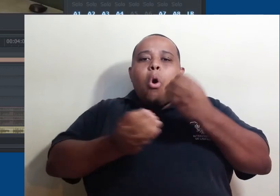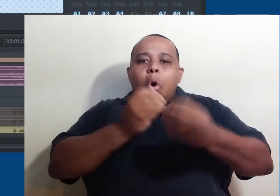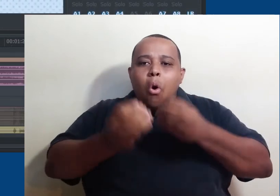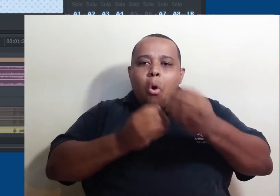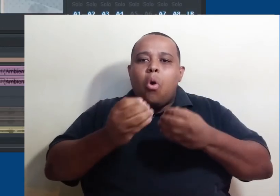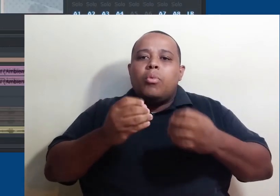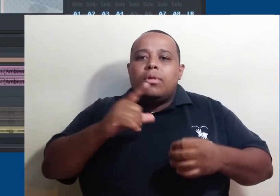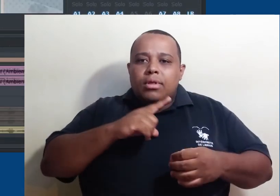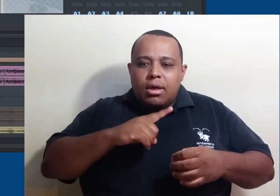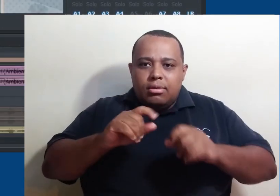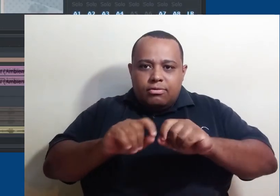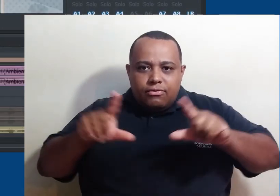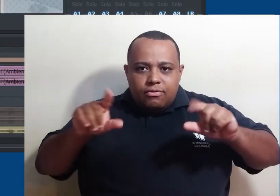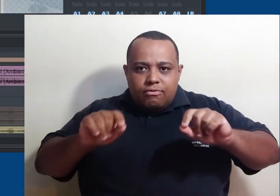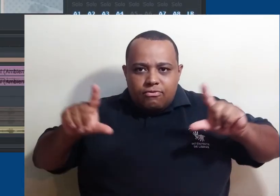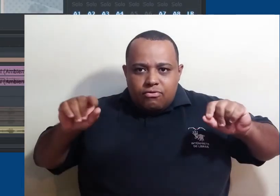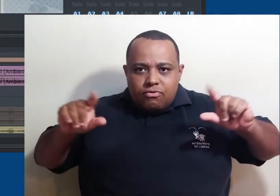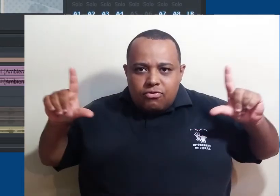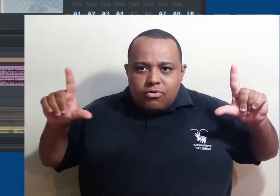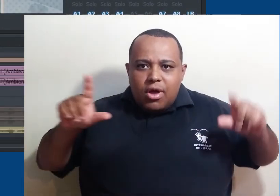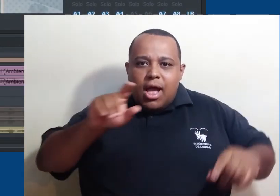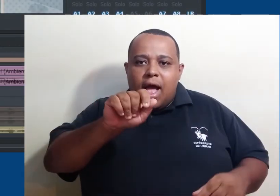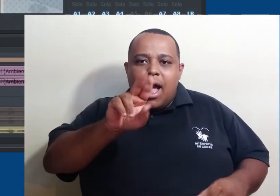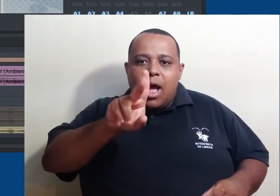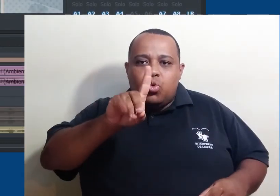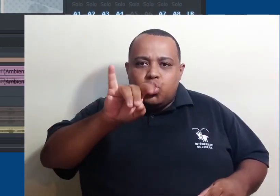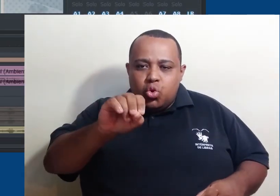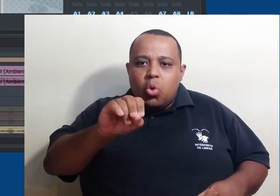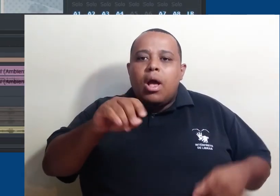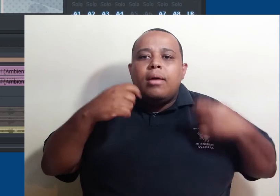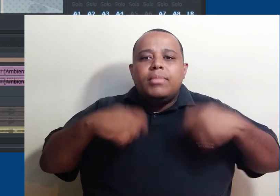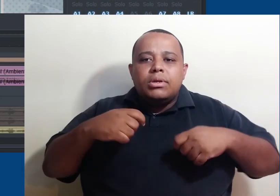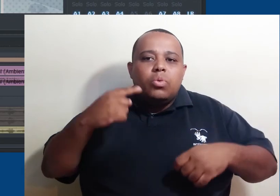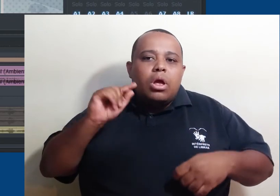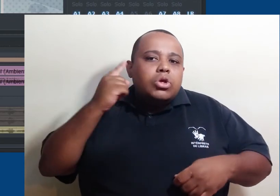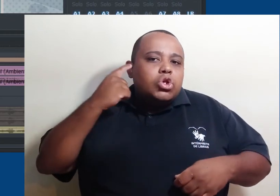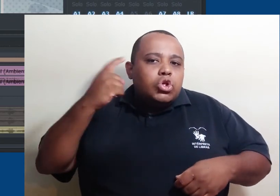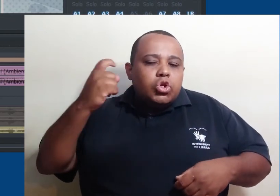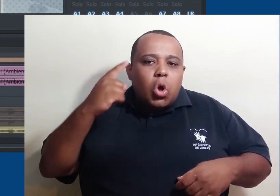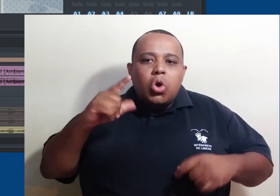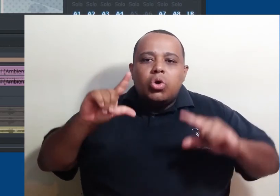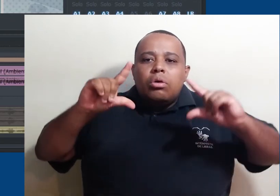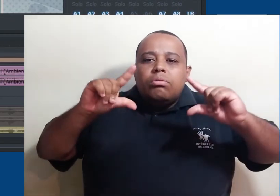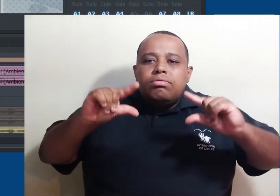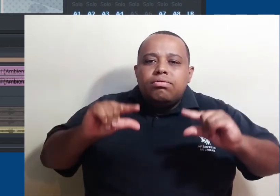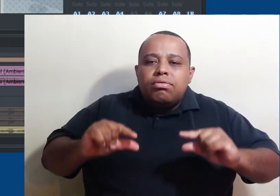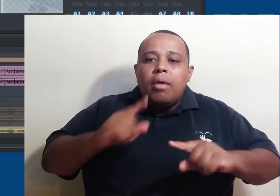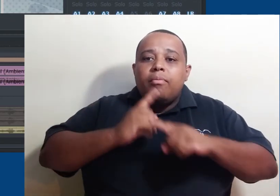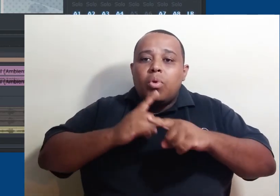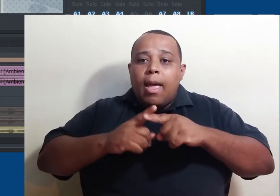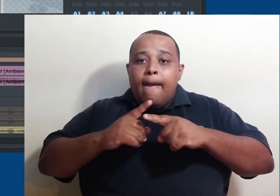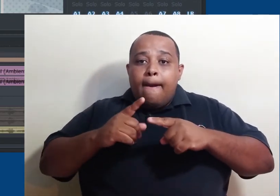áudio, vamos dar um zoomzinho aqui e vamos abaixar esse volume. No caso aqui eu já sei que eu tenho que deixar em mais ou menos menos